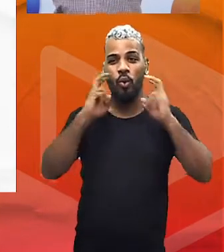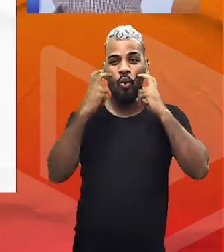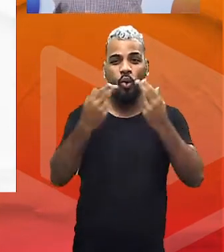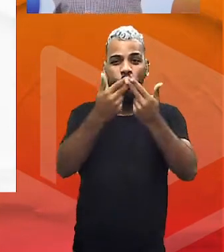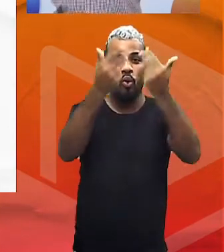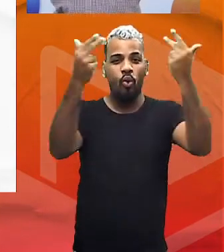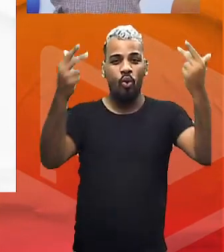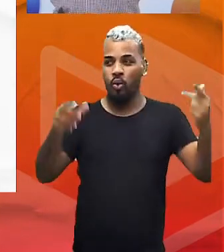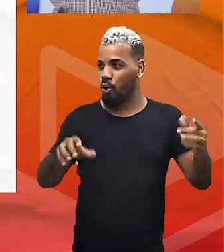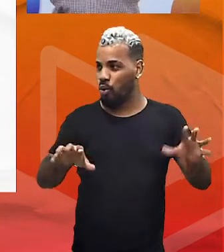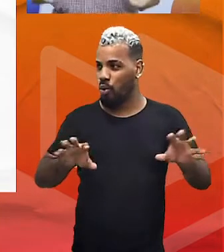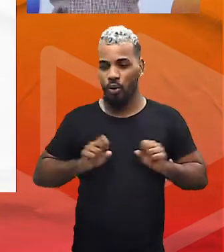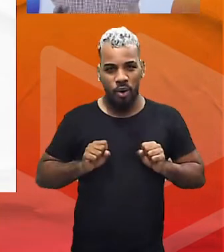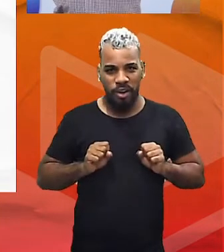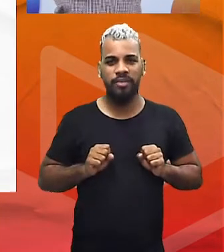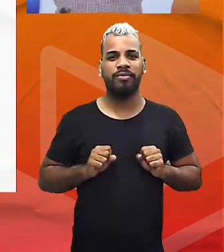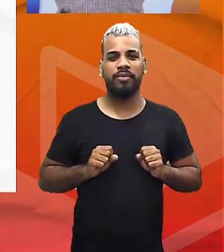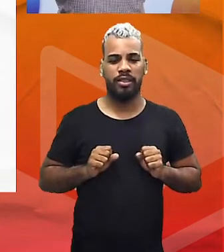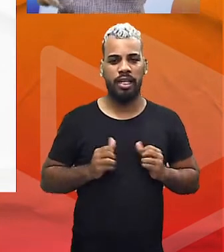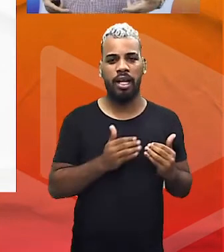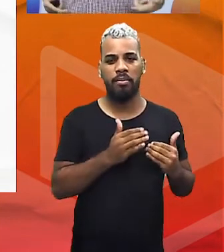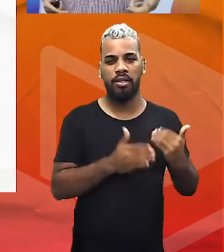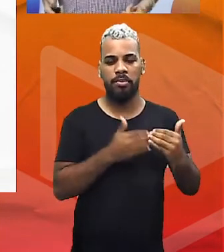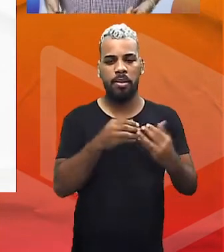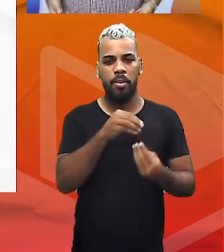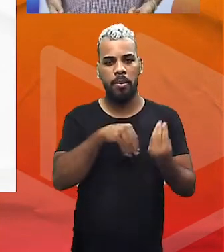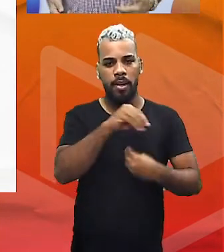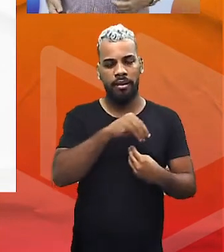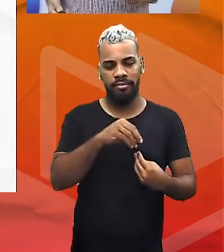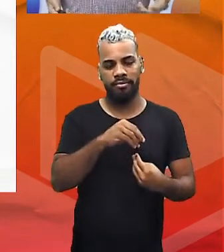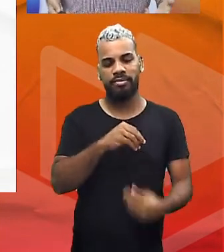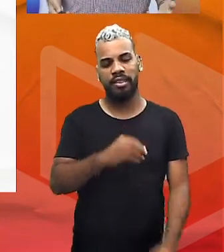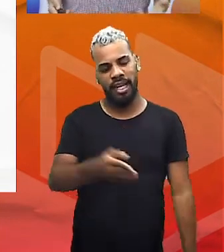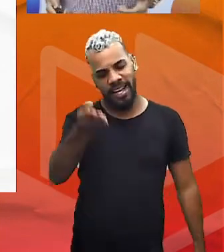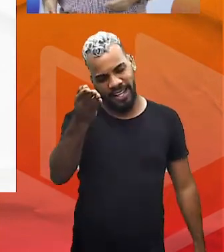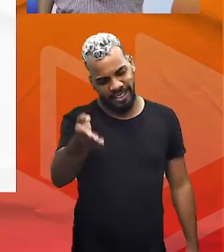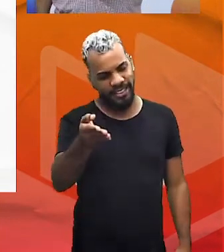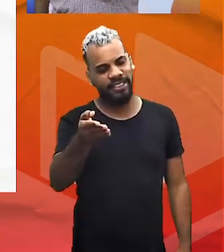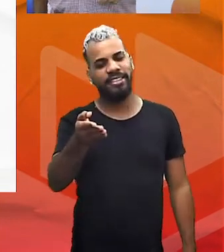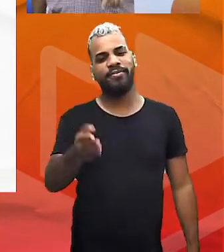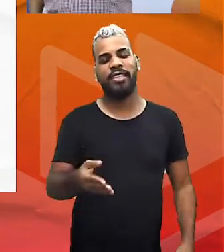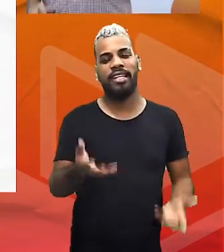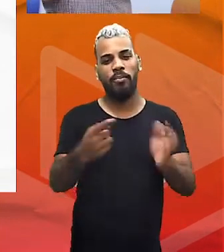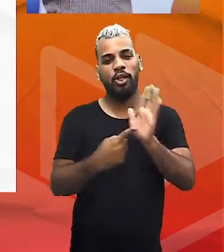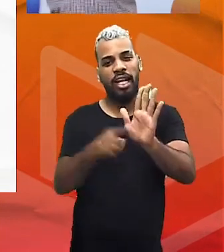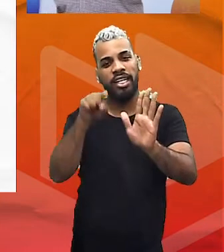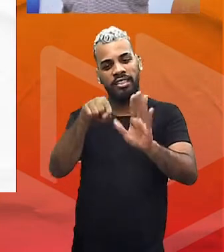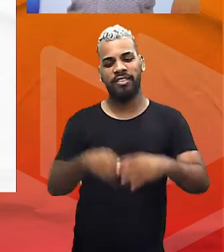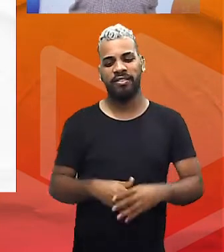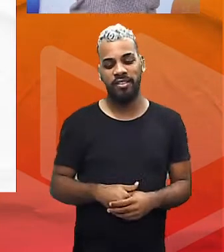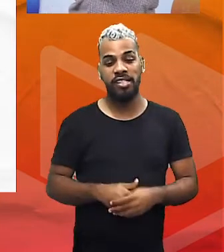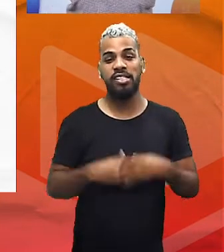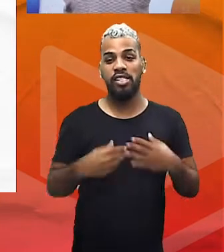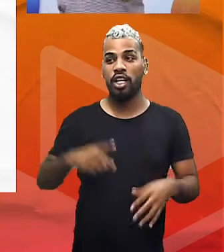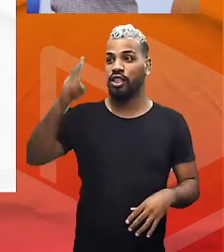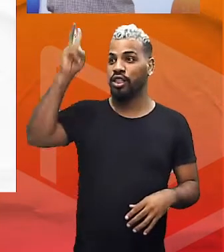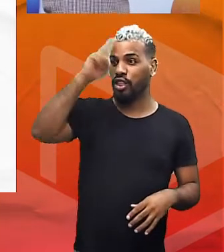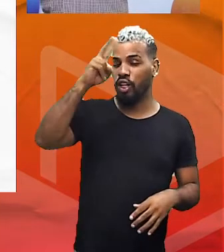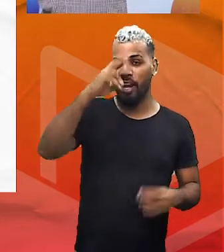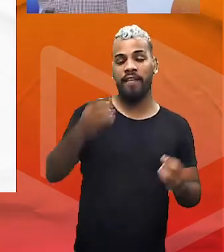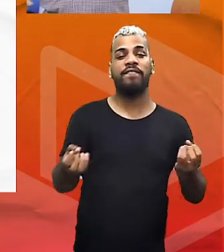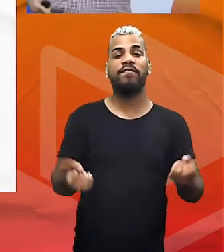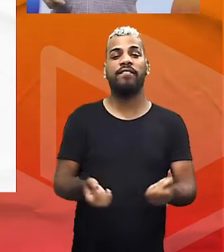cultura, de todo esse processo de miscigenação. É essa a intenção do autor. E aí ele vai criando várias histórias, que